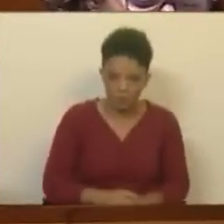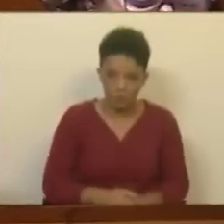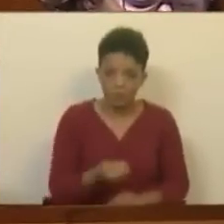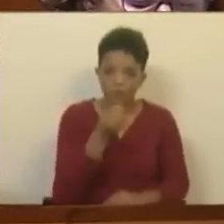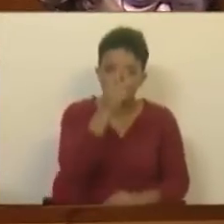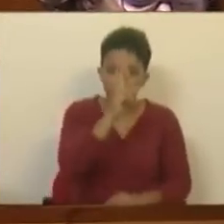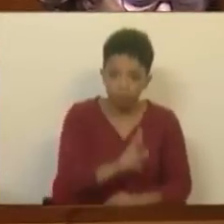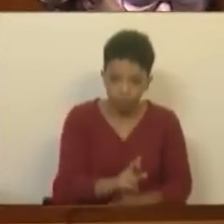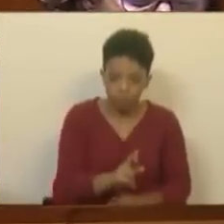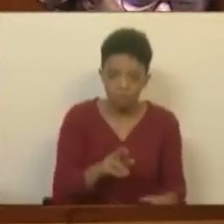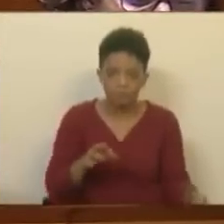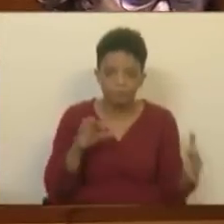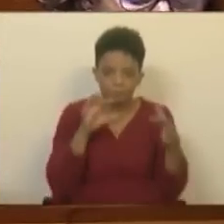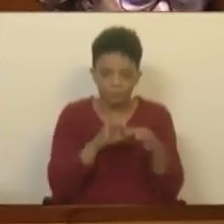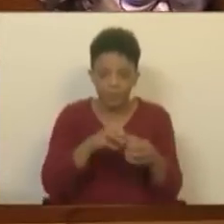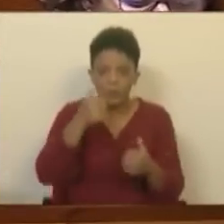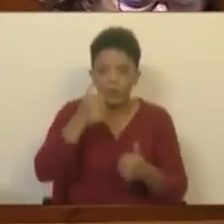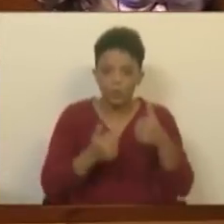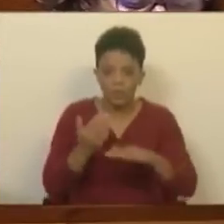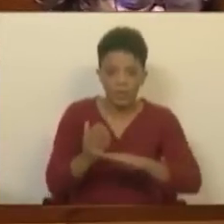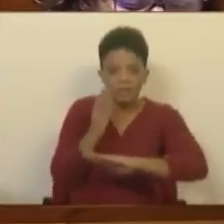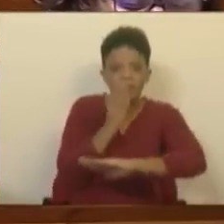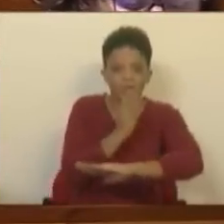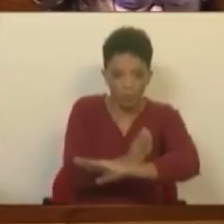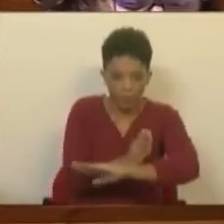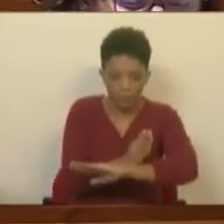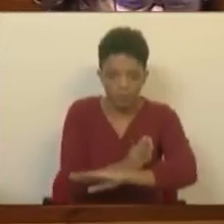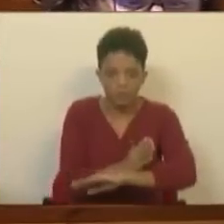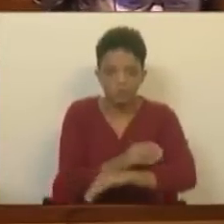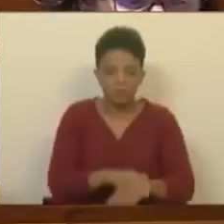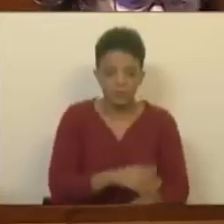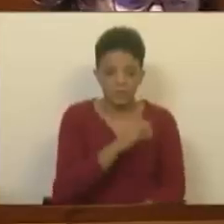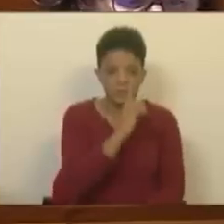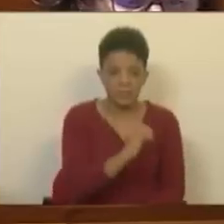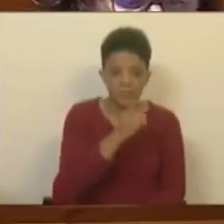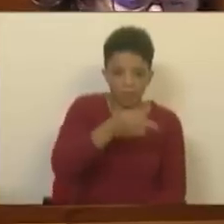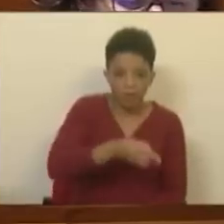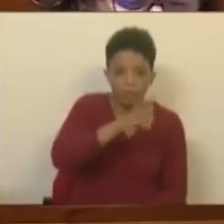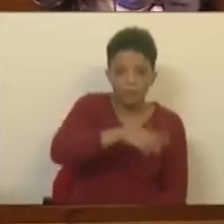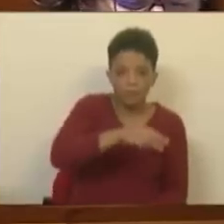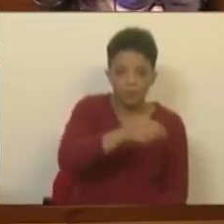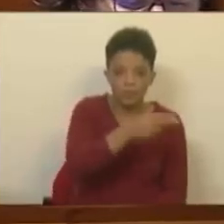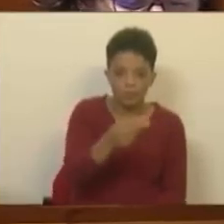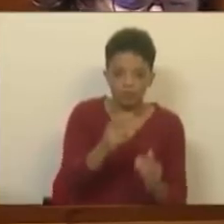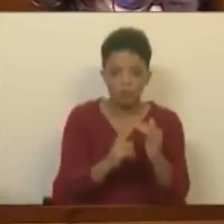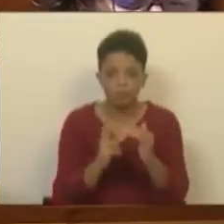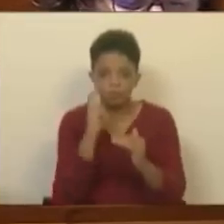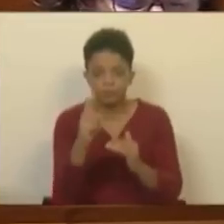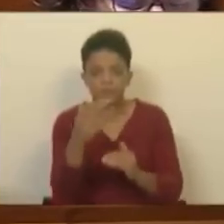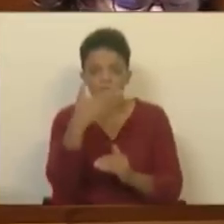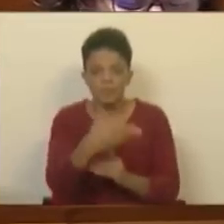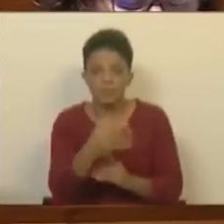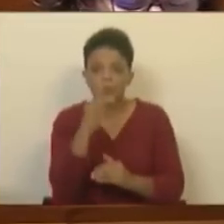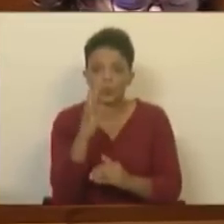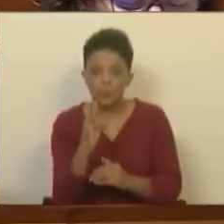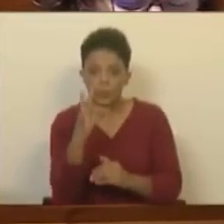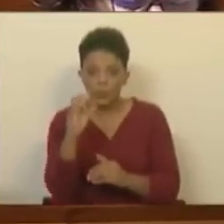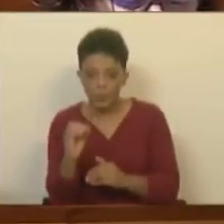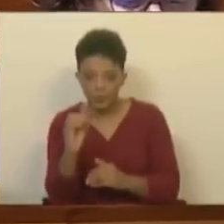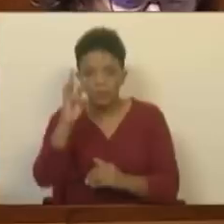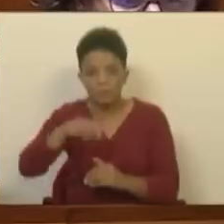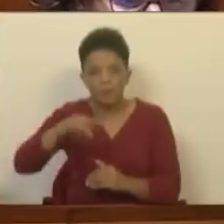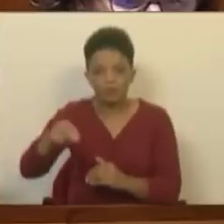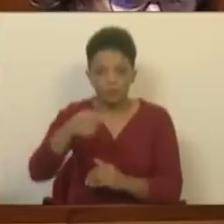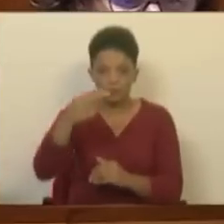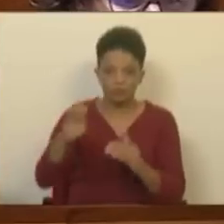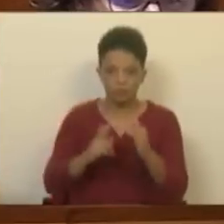a verba relativamente ao concurso anterior subiu de 69 milhões de euros para 140 milhões